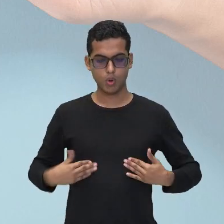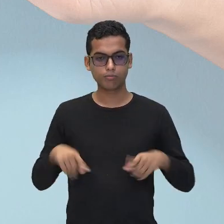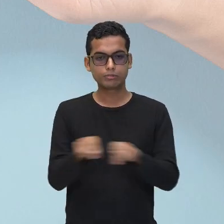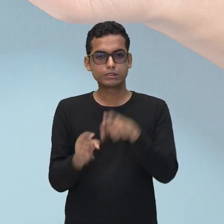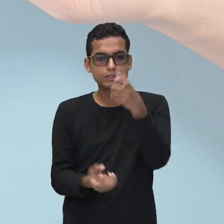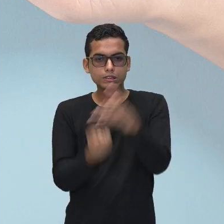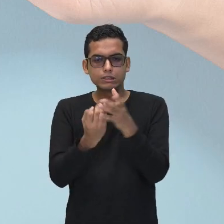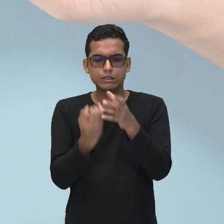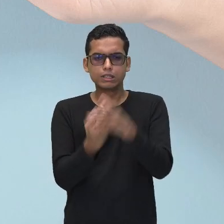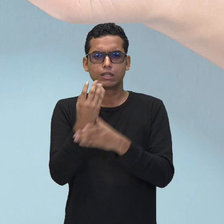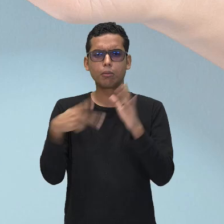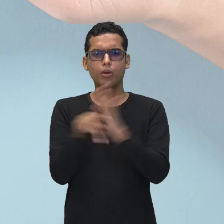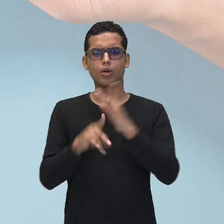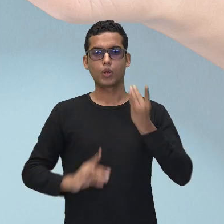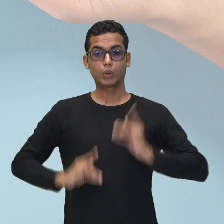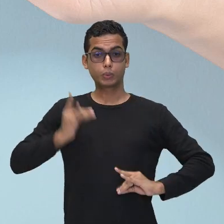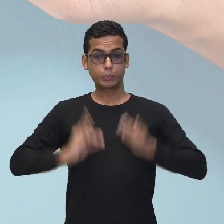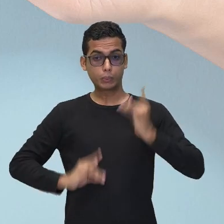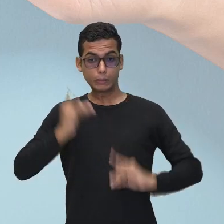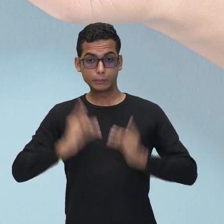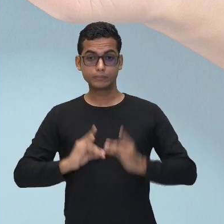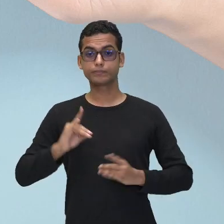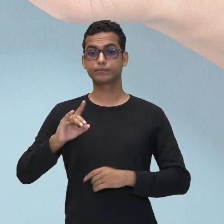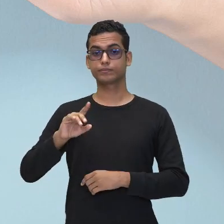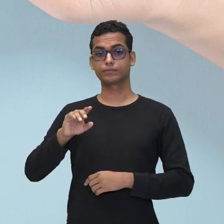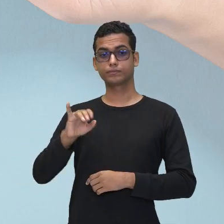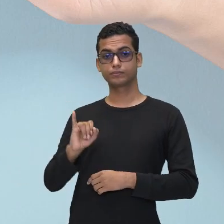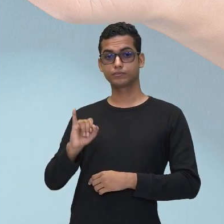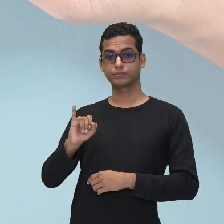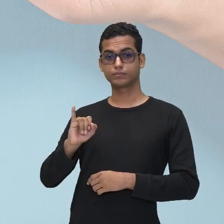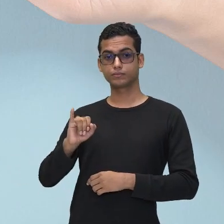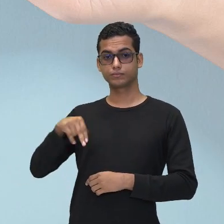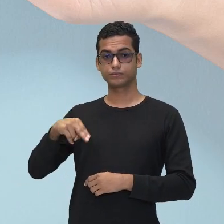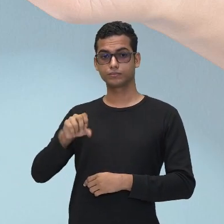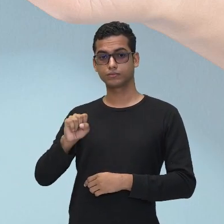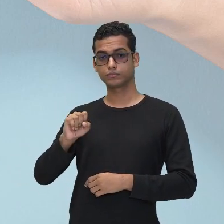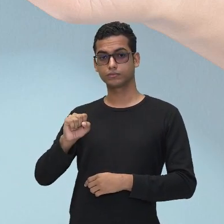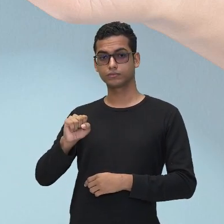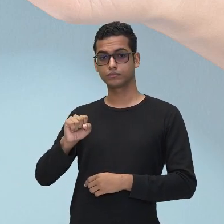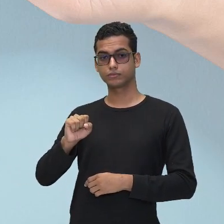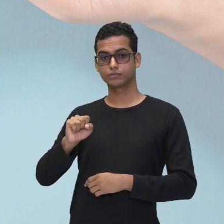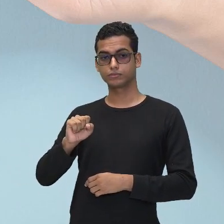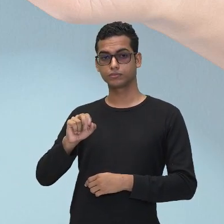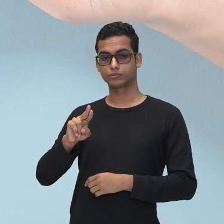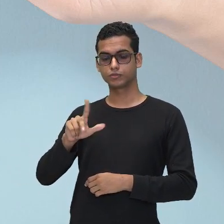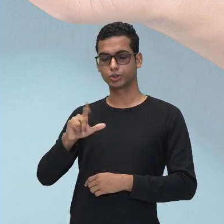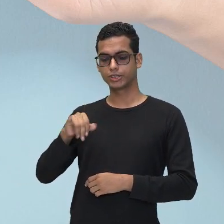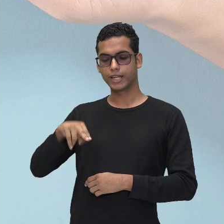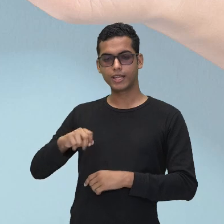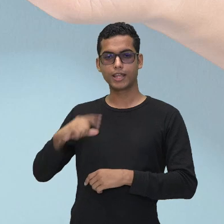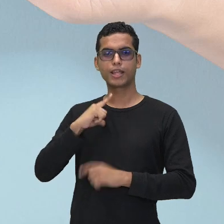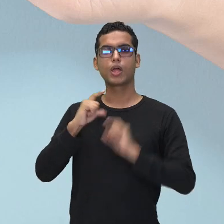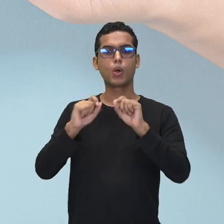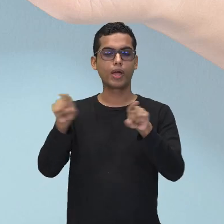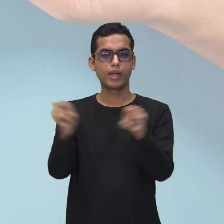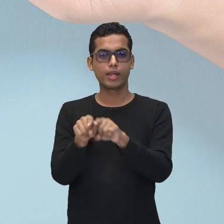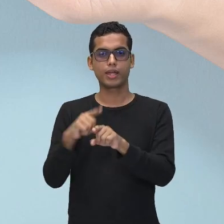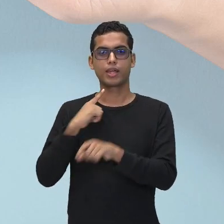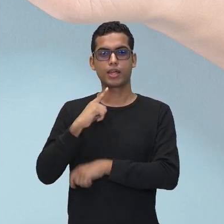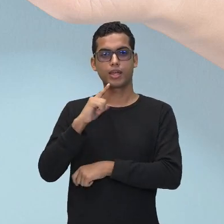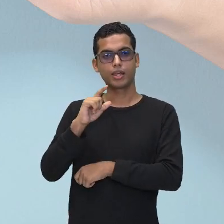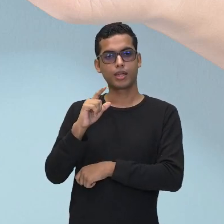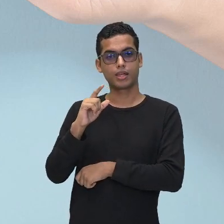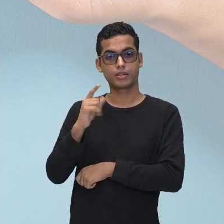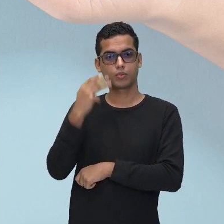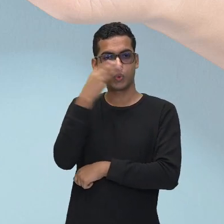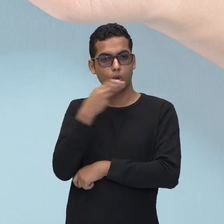ali equilibrados os níveis de açúcar no sangue, ou seja, de glicose no sangue, ok? Então, quando a pessoa ela apresenta